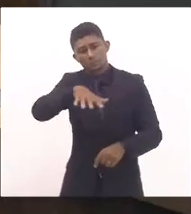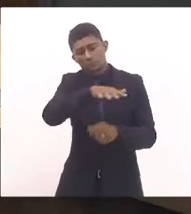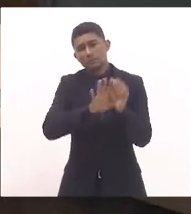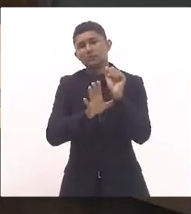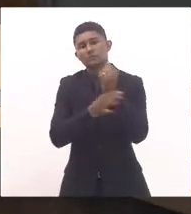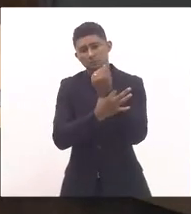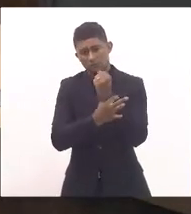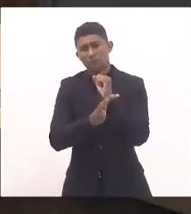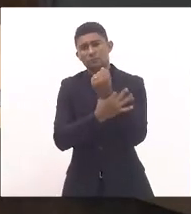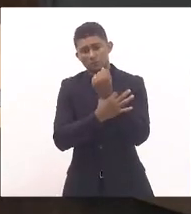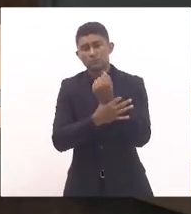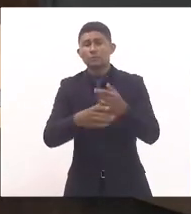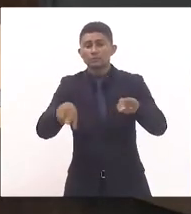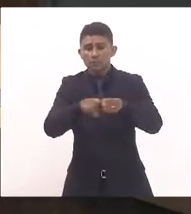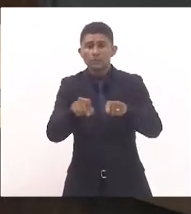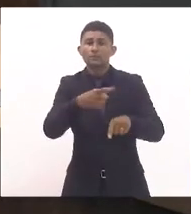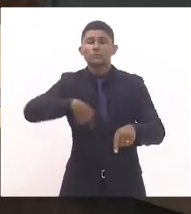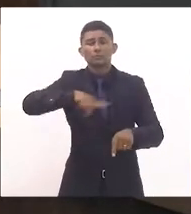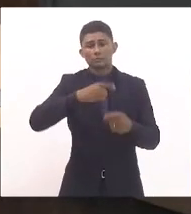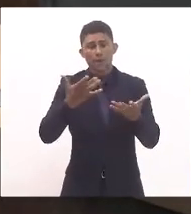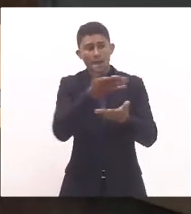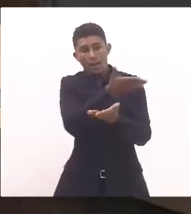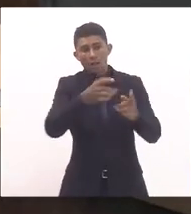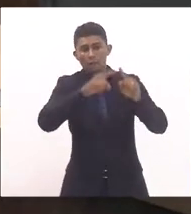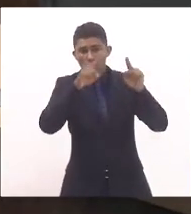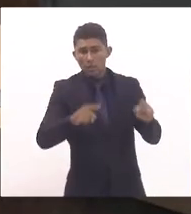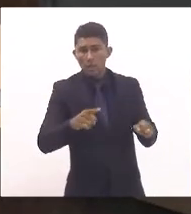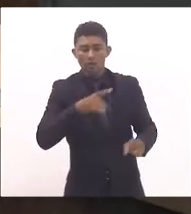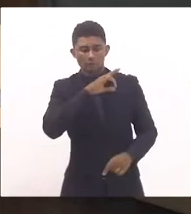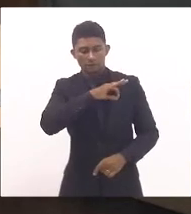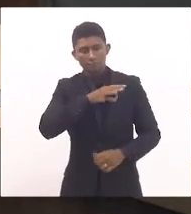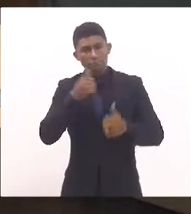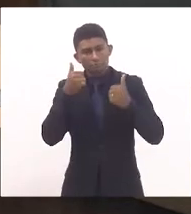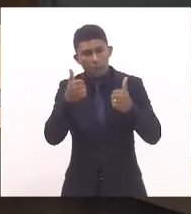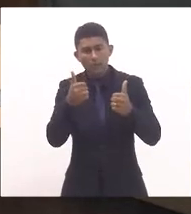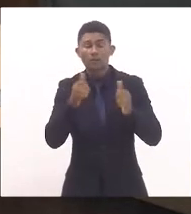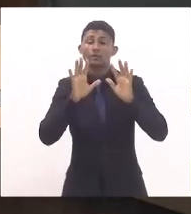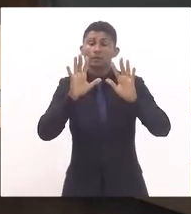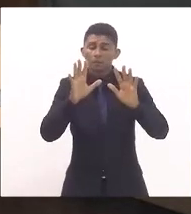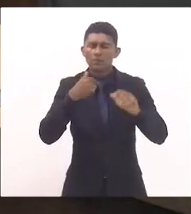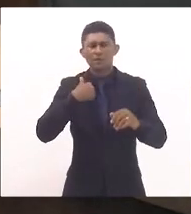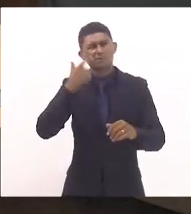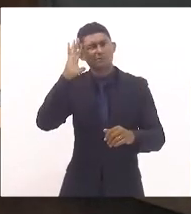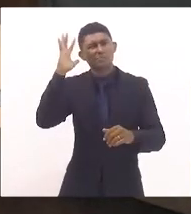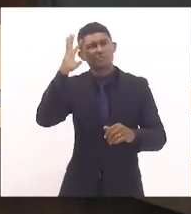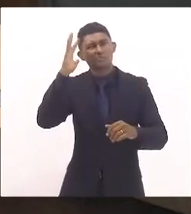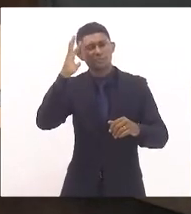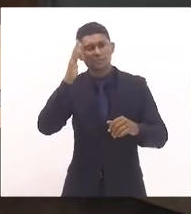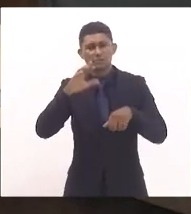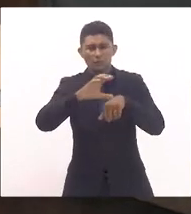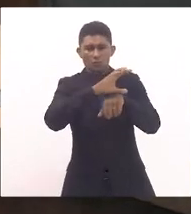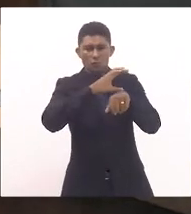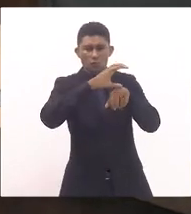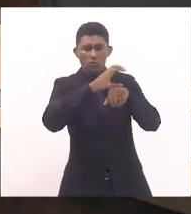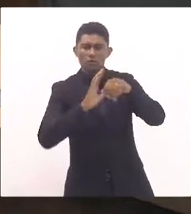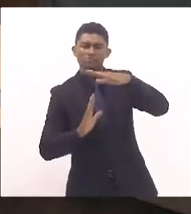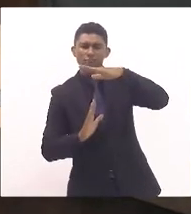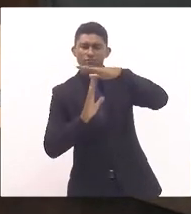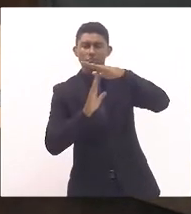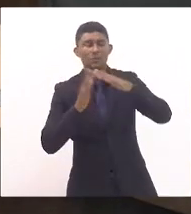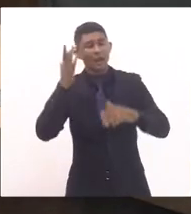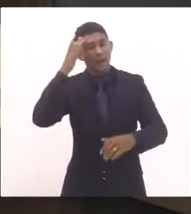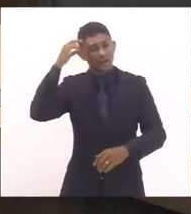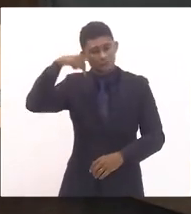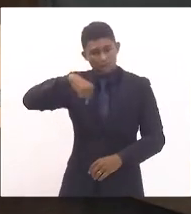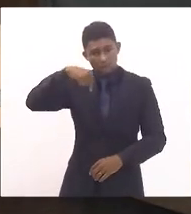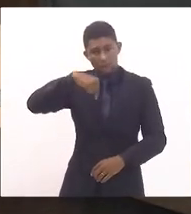segurança pública valorizados e bem remunerados. Mas eu também tenho uma posição muito clara com relação ao teto constitucional. Eu acho que o que acontece no nosso país,